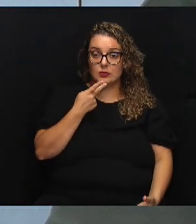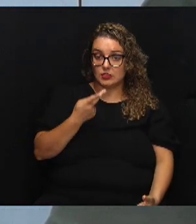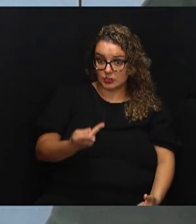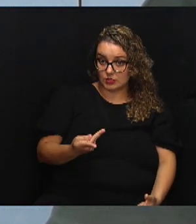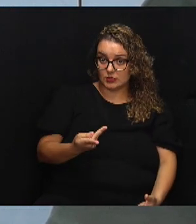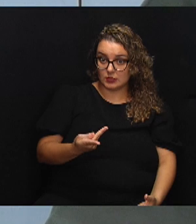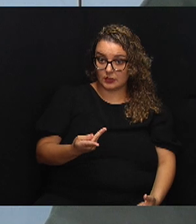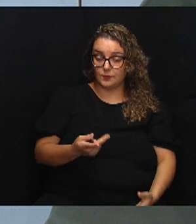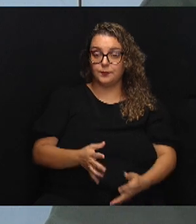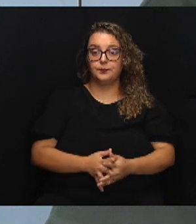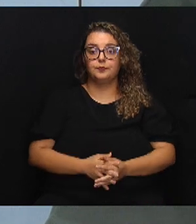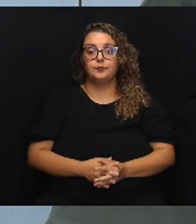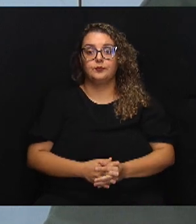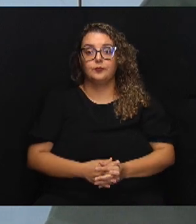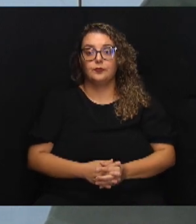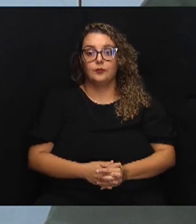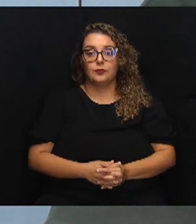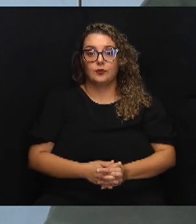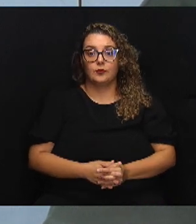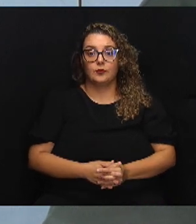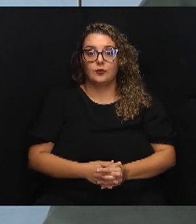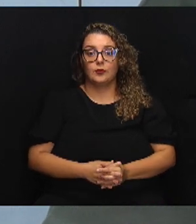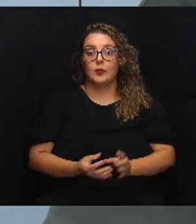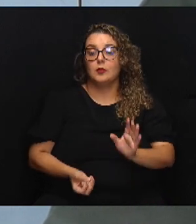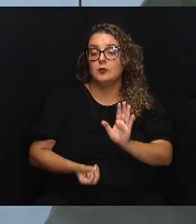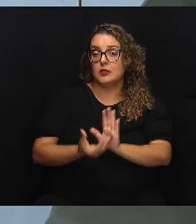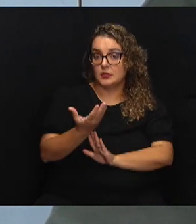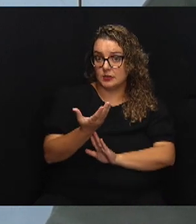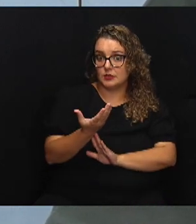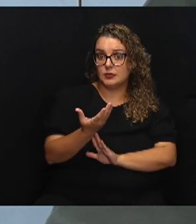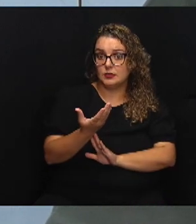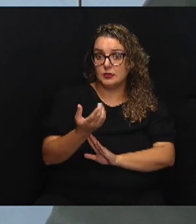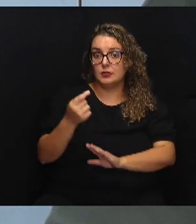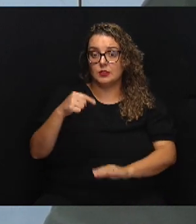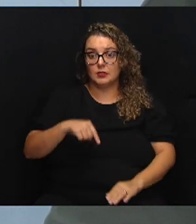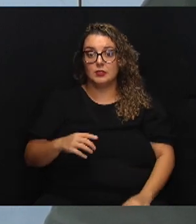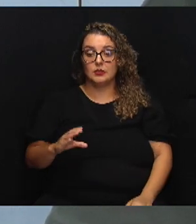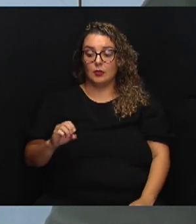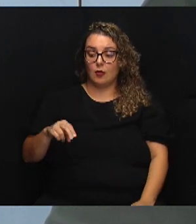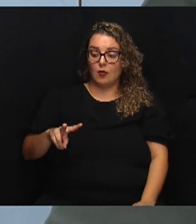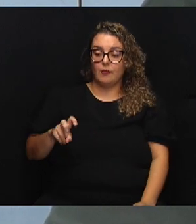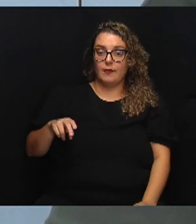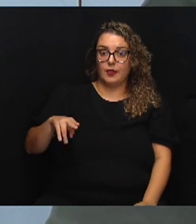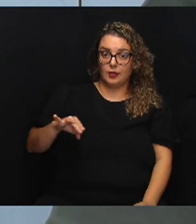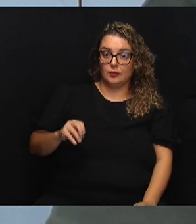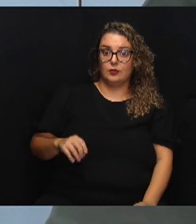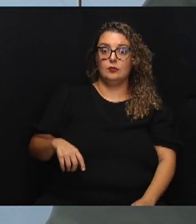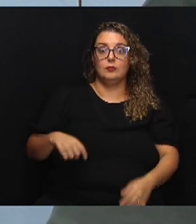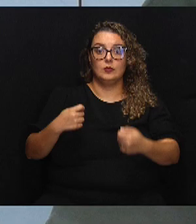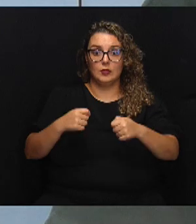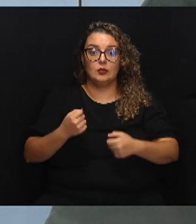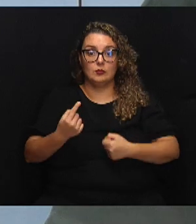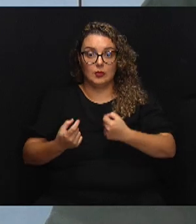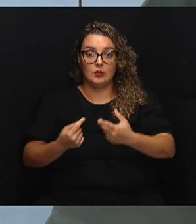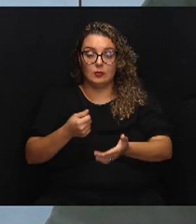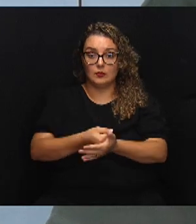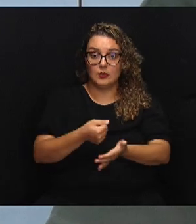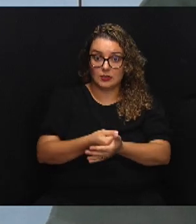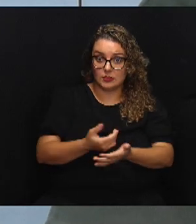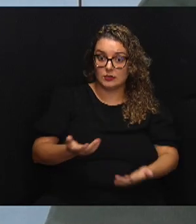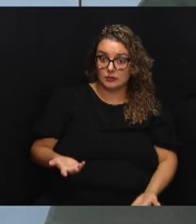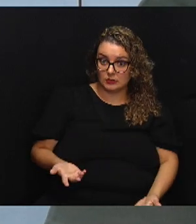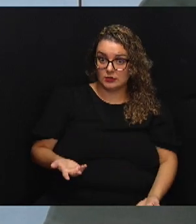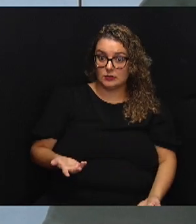que para ser constituído esse convênio é necessário ter algumas exigências